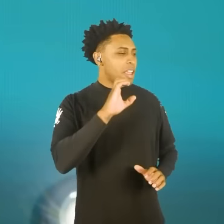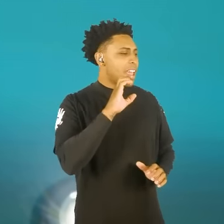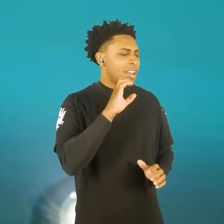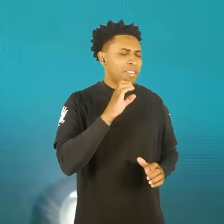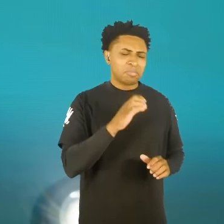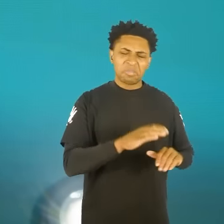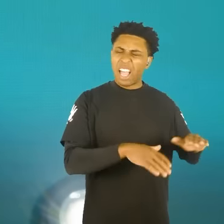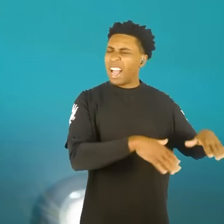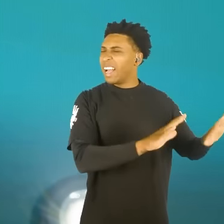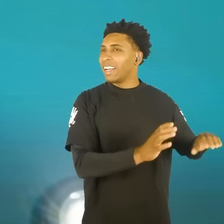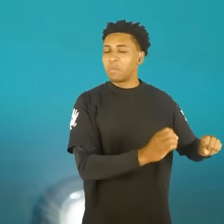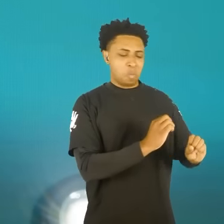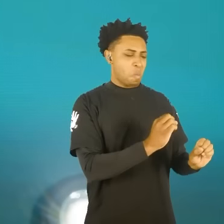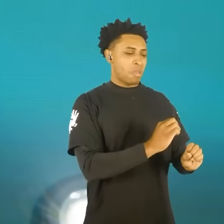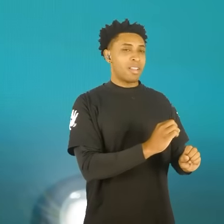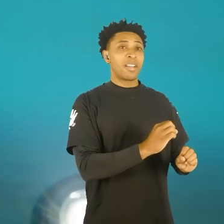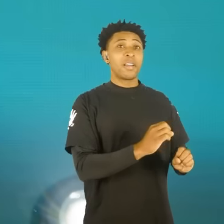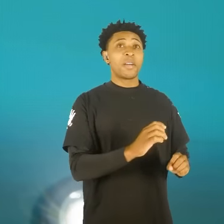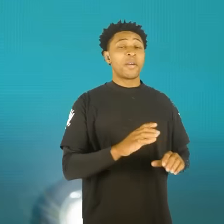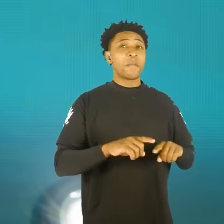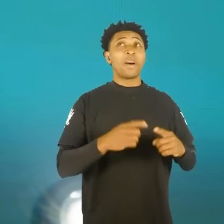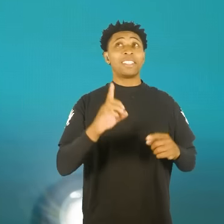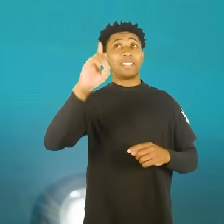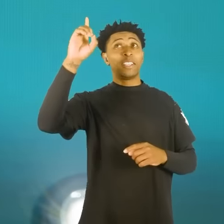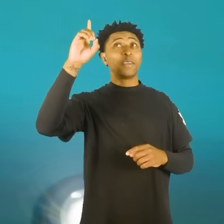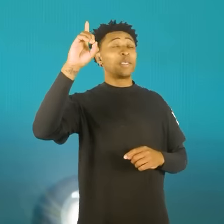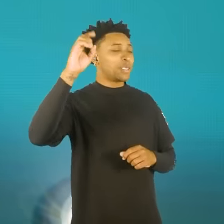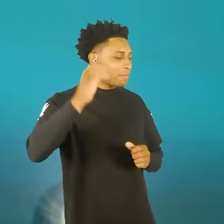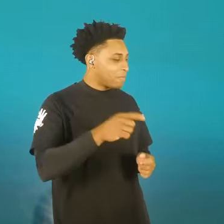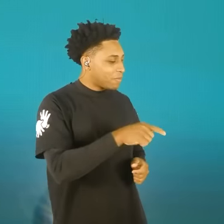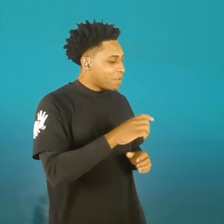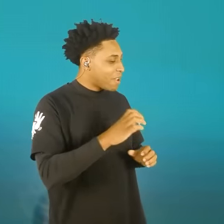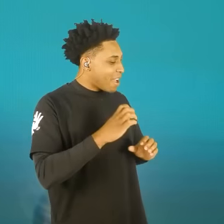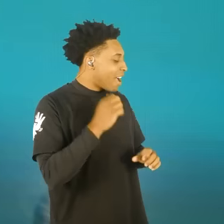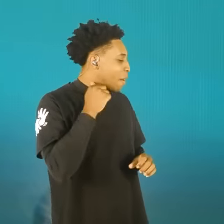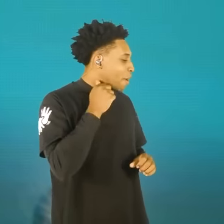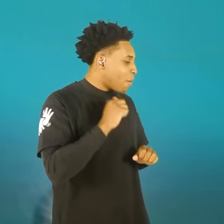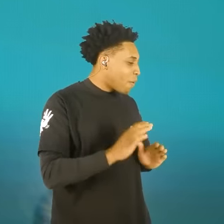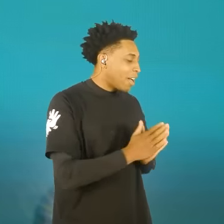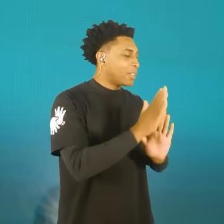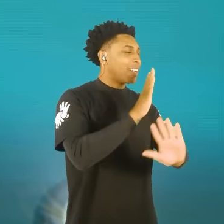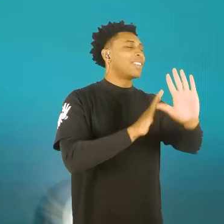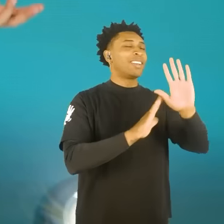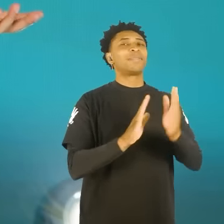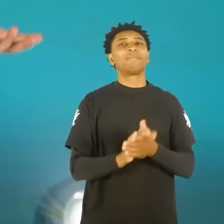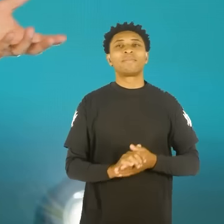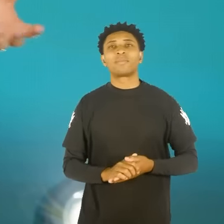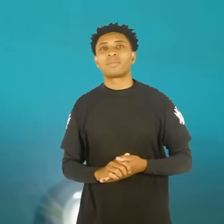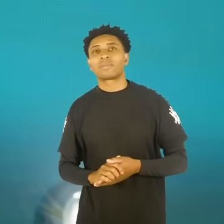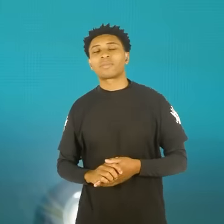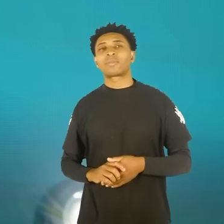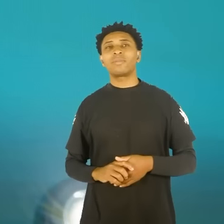significado para o nome, mas Abel significa? Quer ser adorador. Bom, o nome Abel, Eva não deu